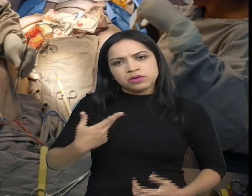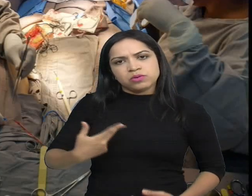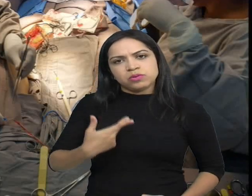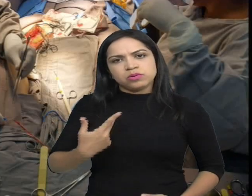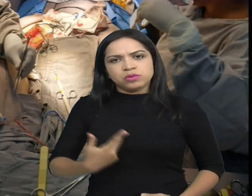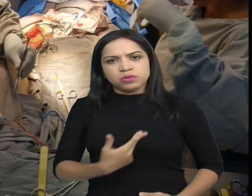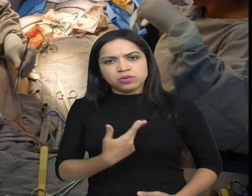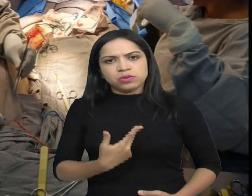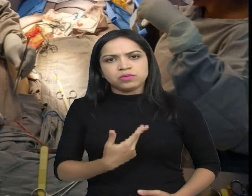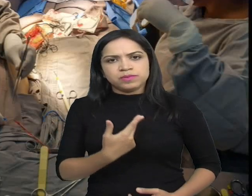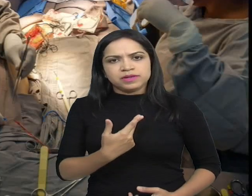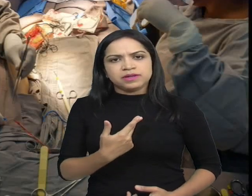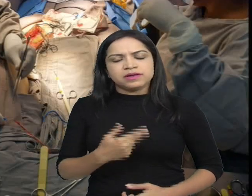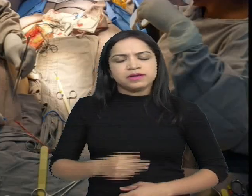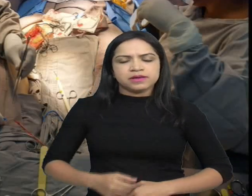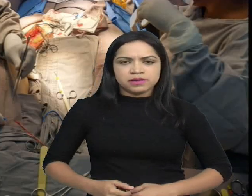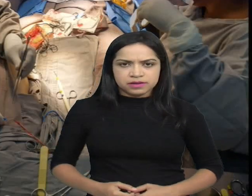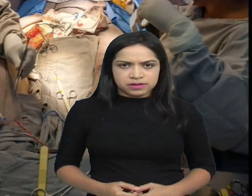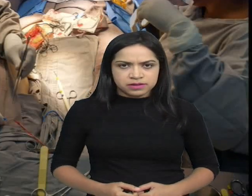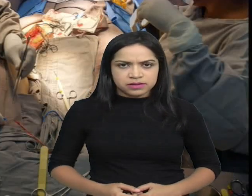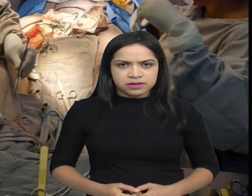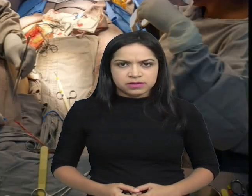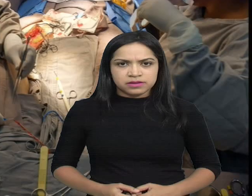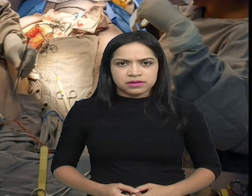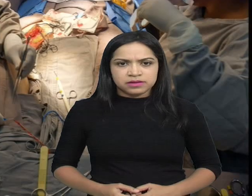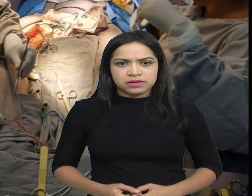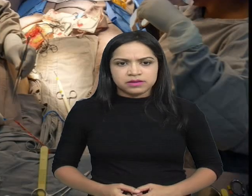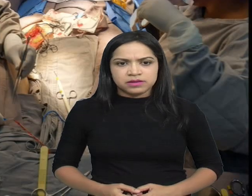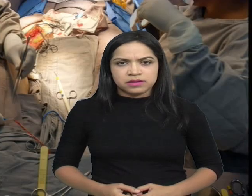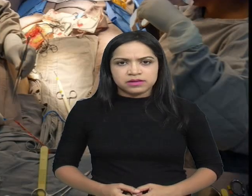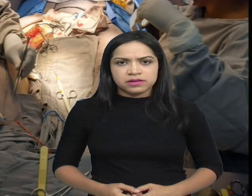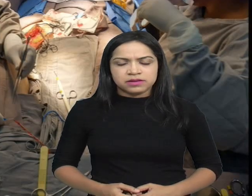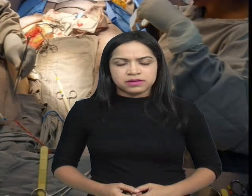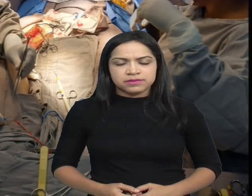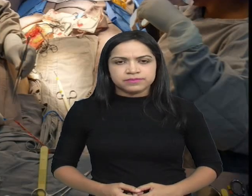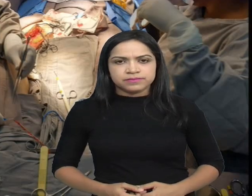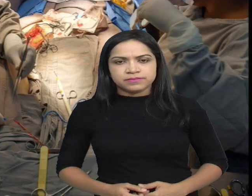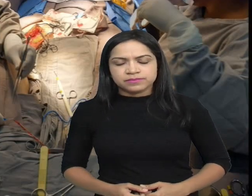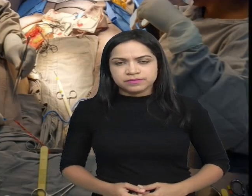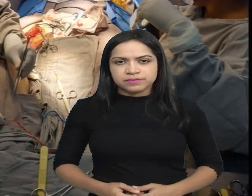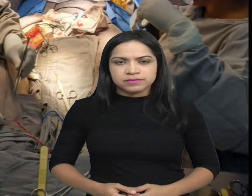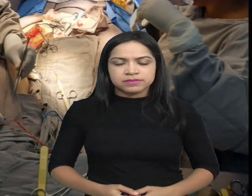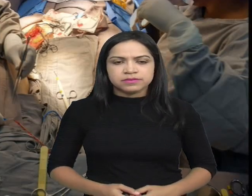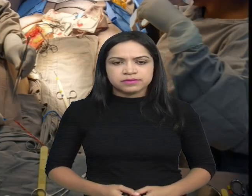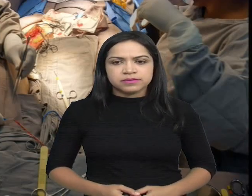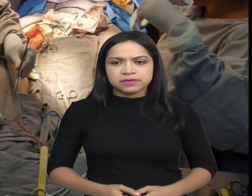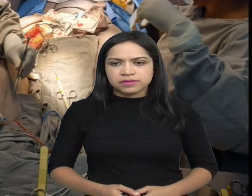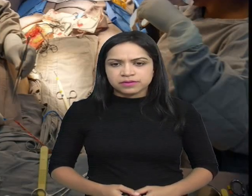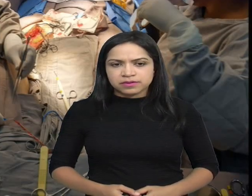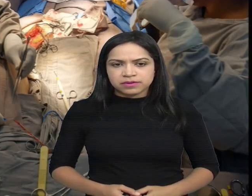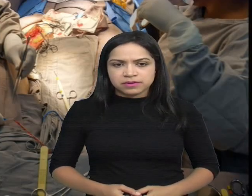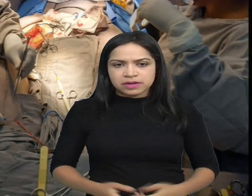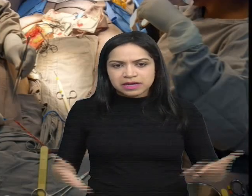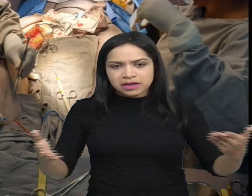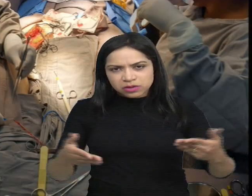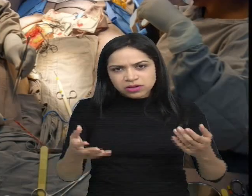quer que eu ponha? Acho que é melhor, doutor. Eu ponho o dedo aqui. Tá. Desculpe, pessoal.